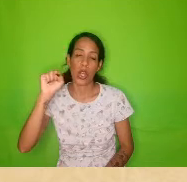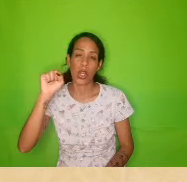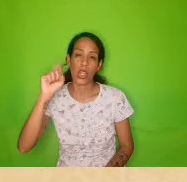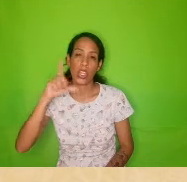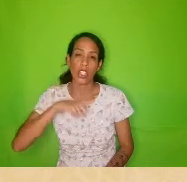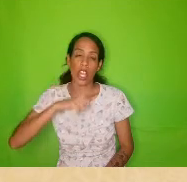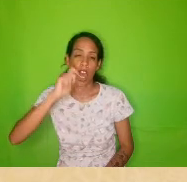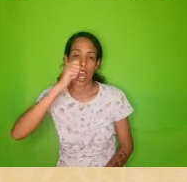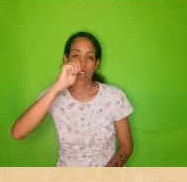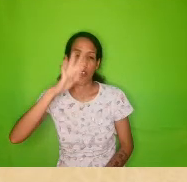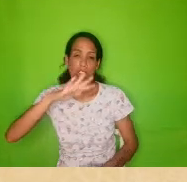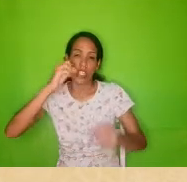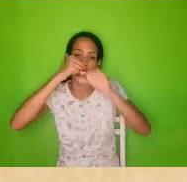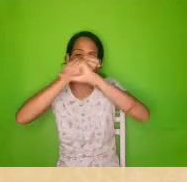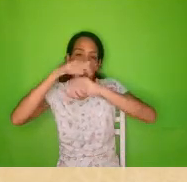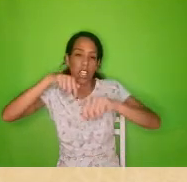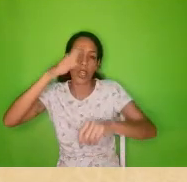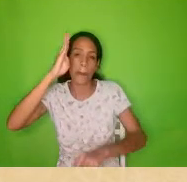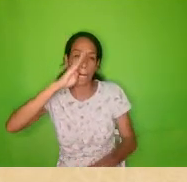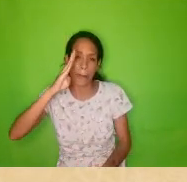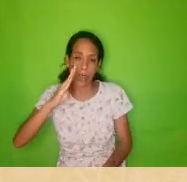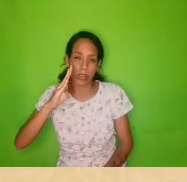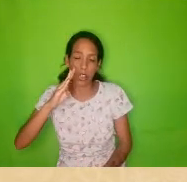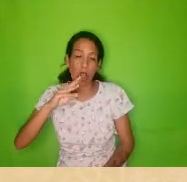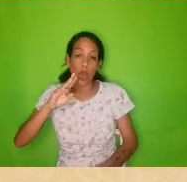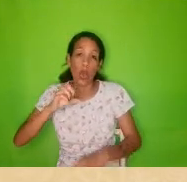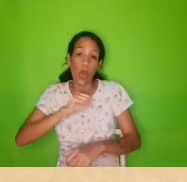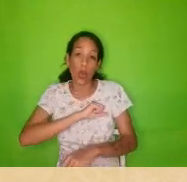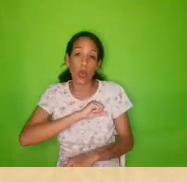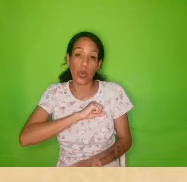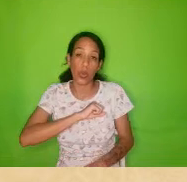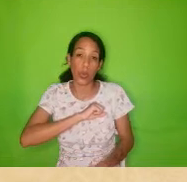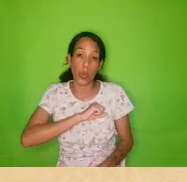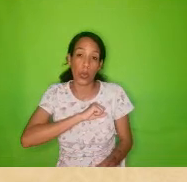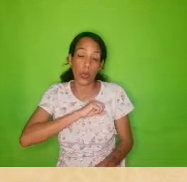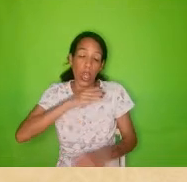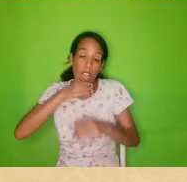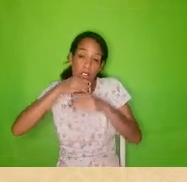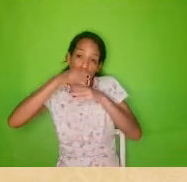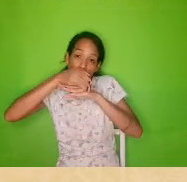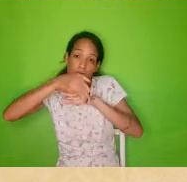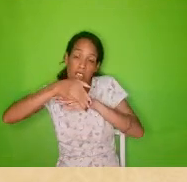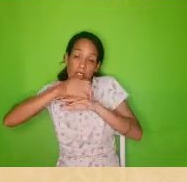no Brasil, um número substantivo entra exatamente o quê?